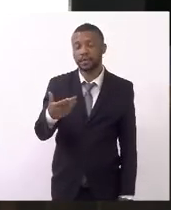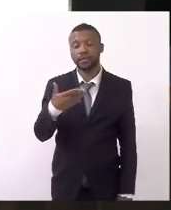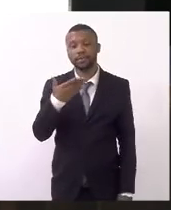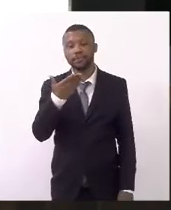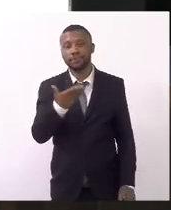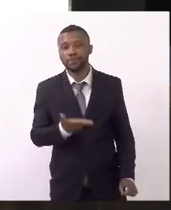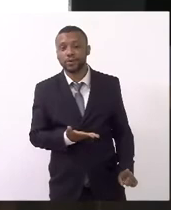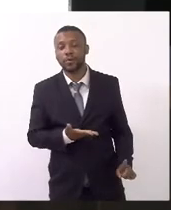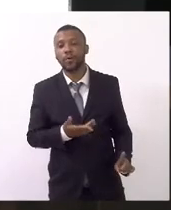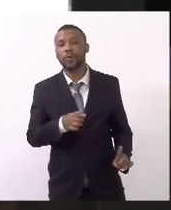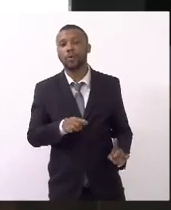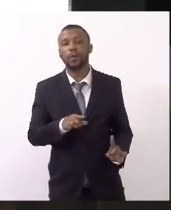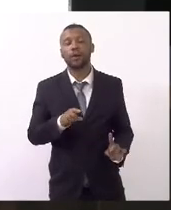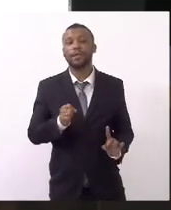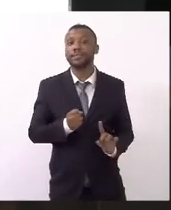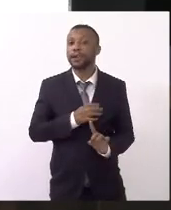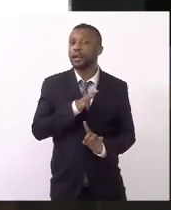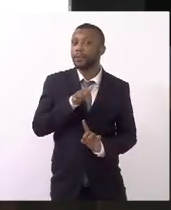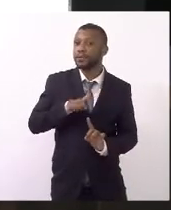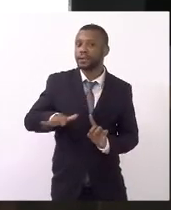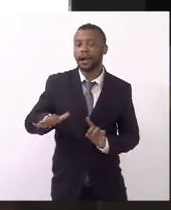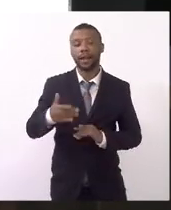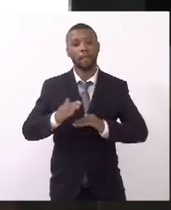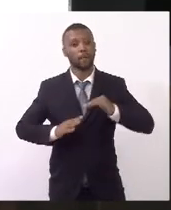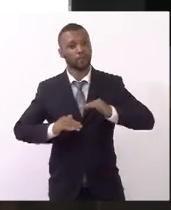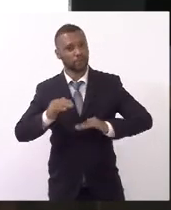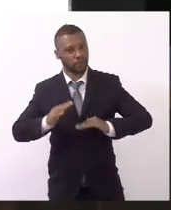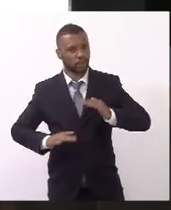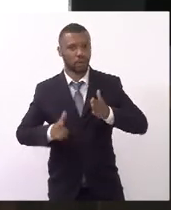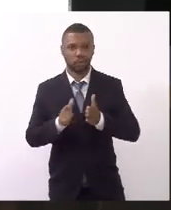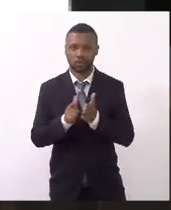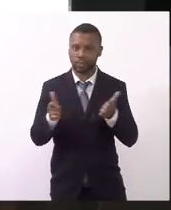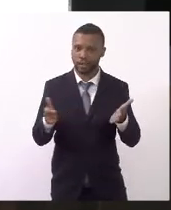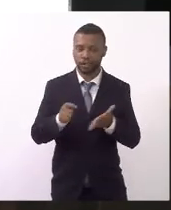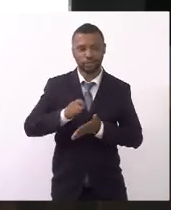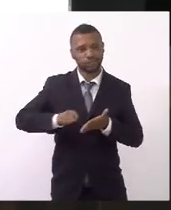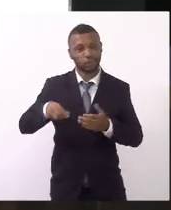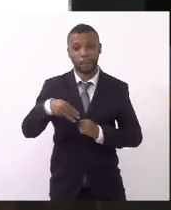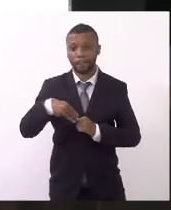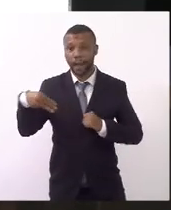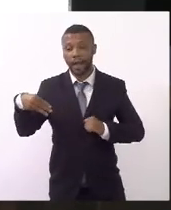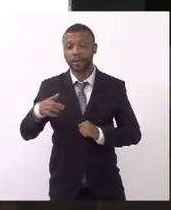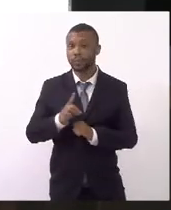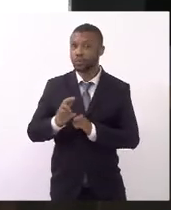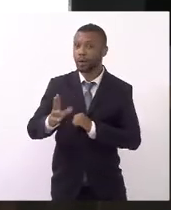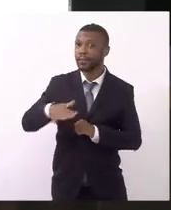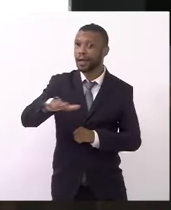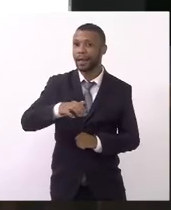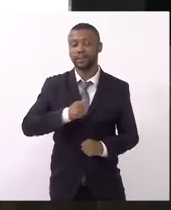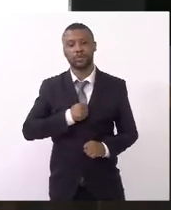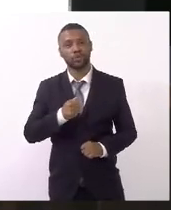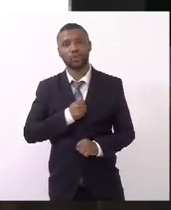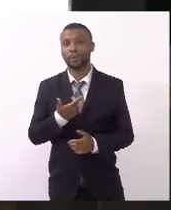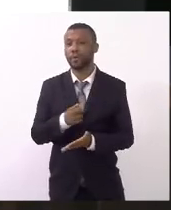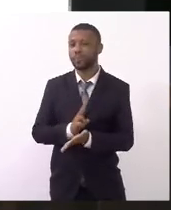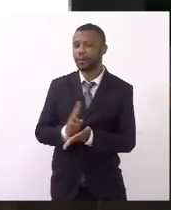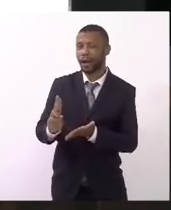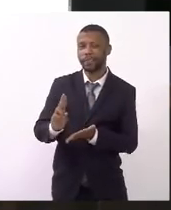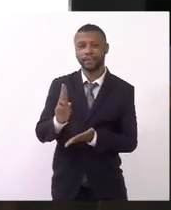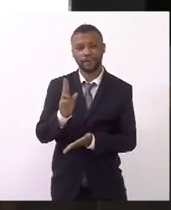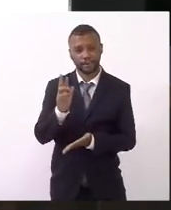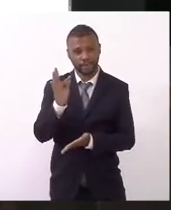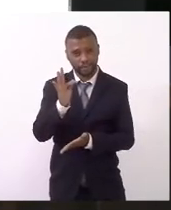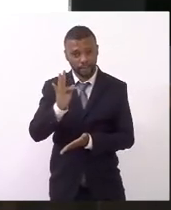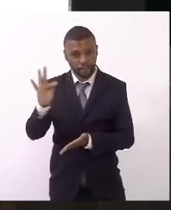Rodrigues de Iemanjá e jornalista e escritora mestre e Doutora em antropologia pela Universidade Federal